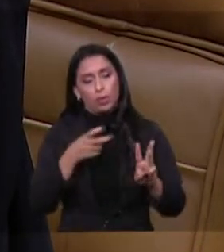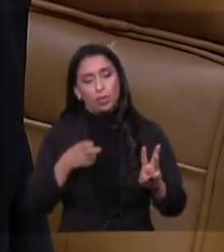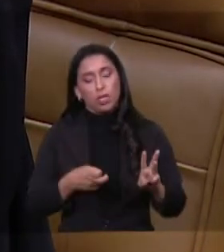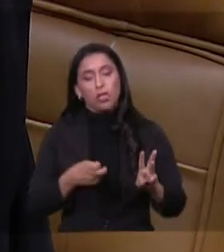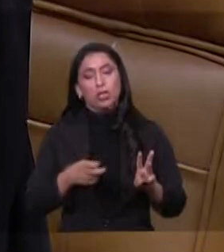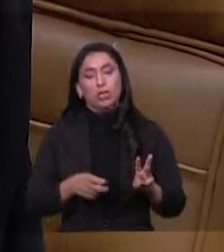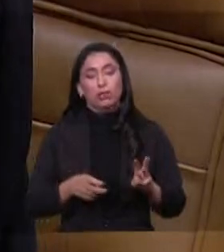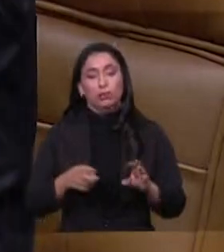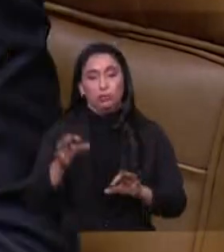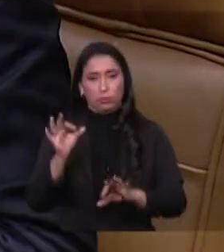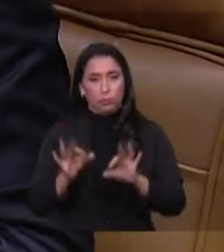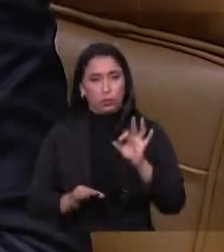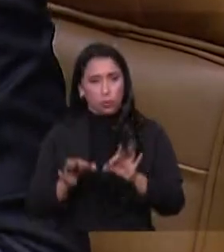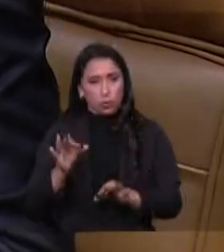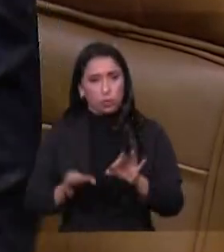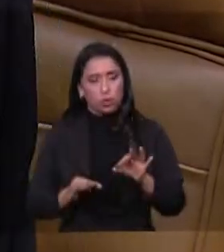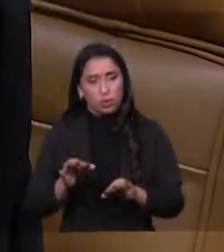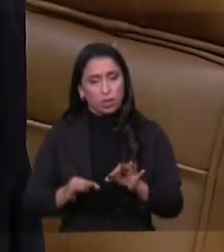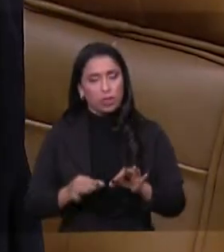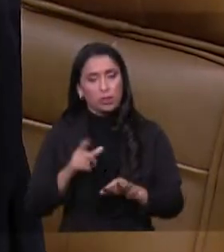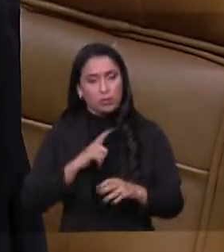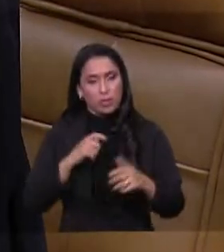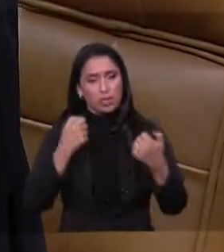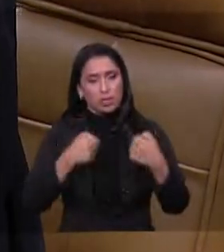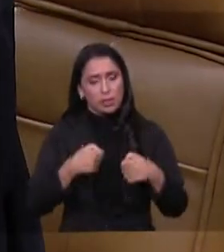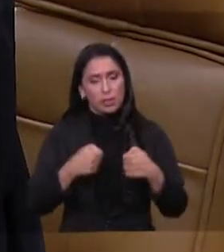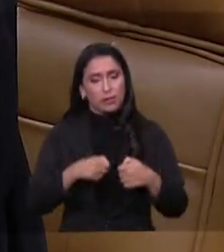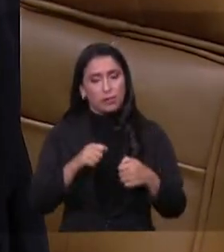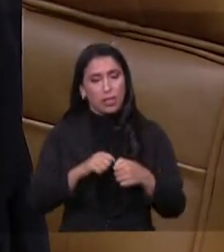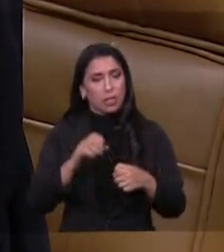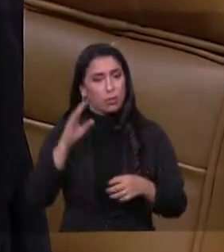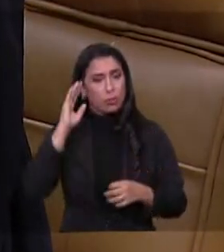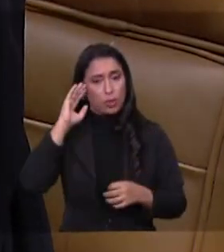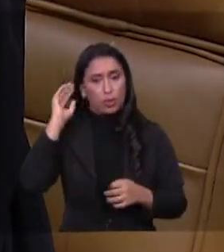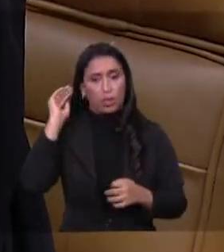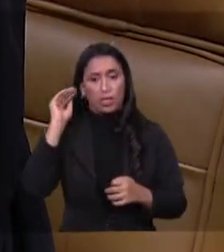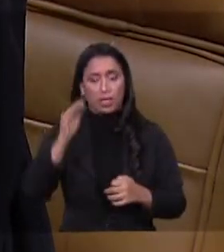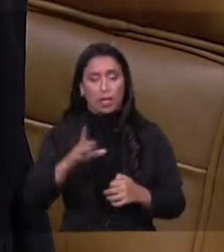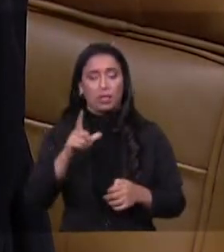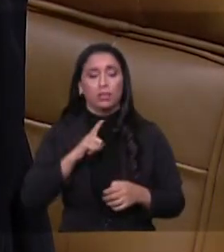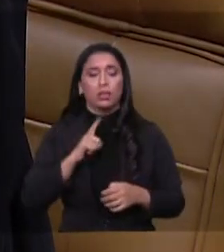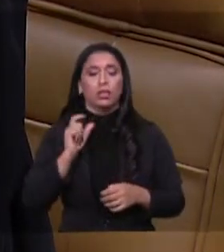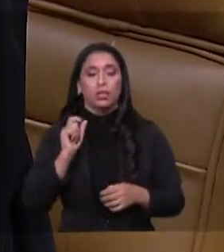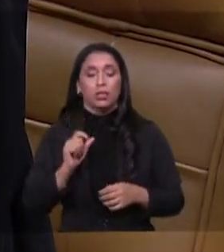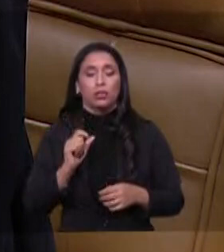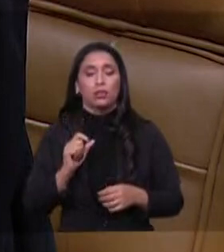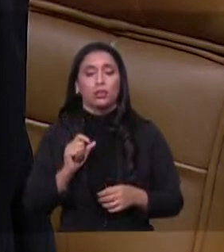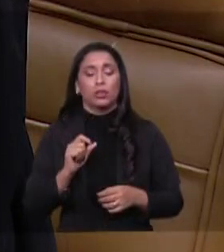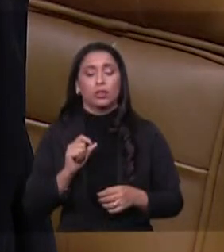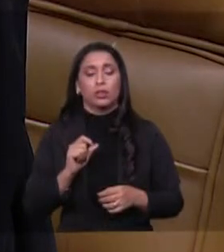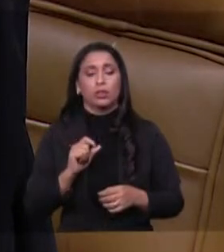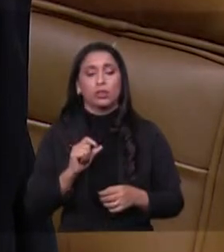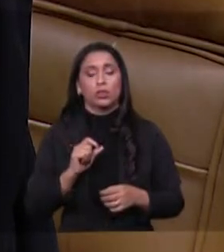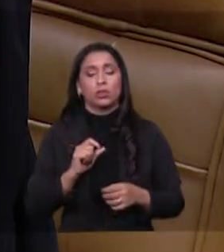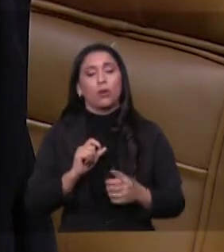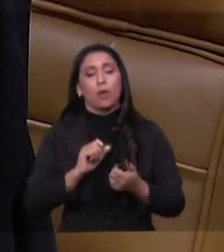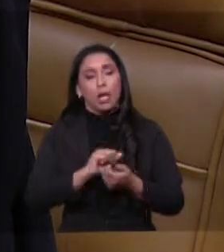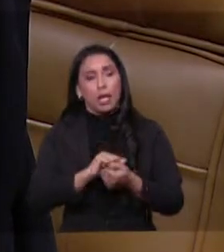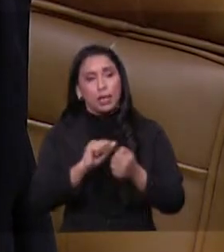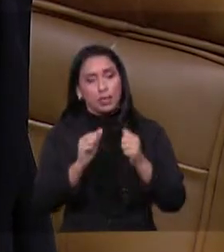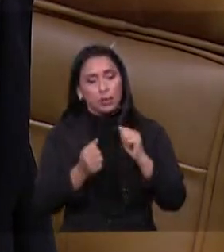que tratam da demarcação devem receber regime de tramitação prioritária, conforme interpretação extensiva do